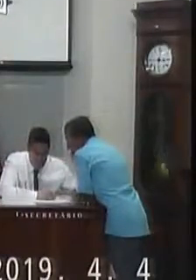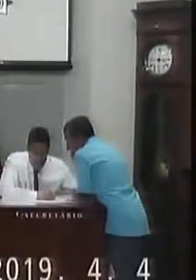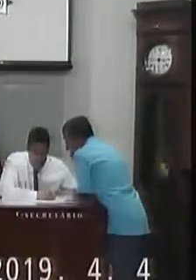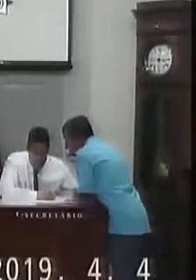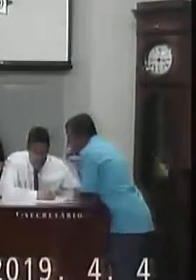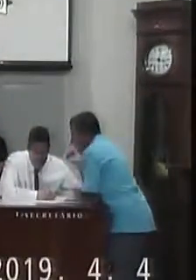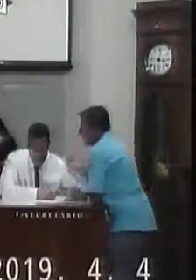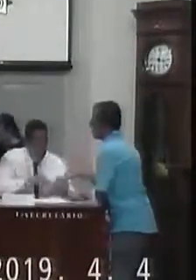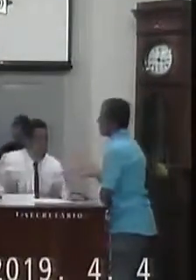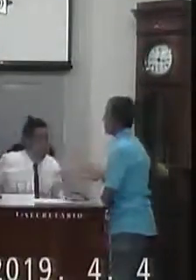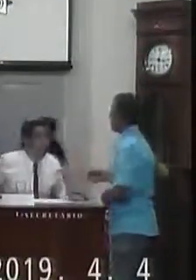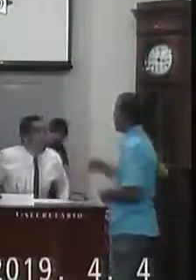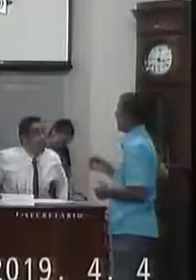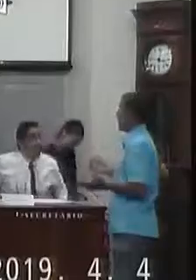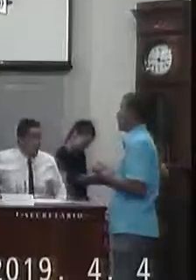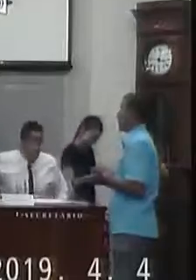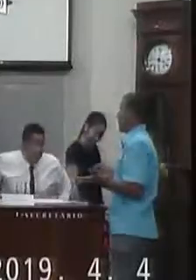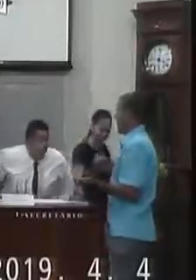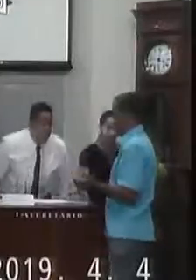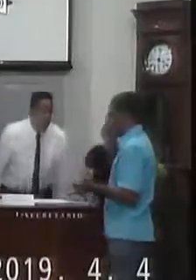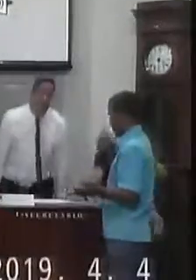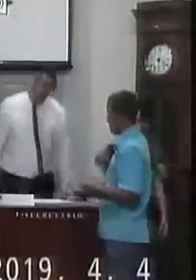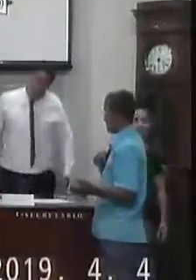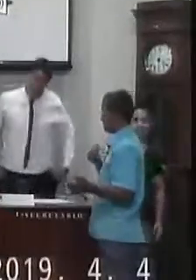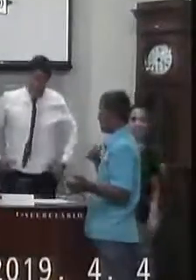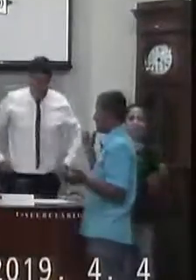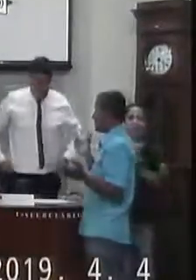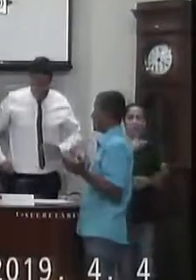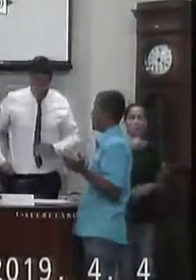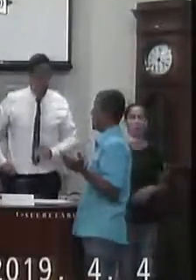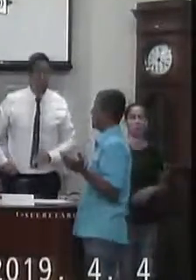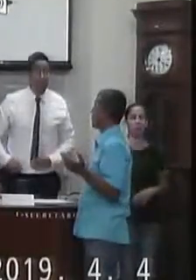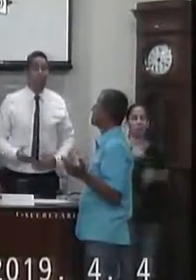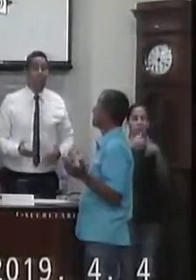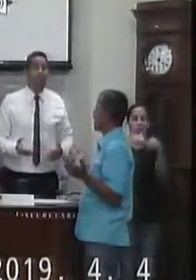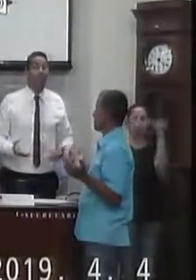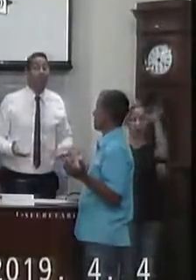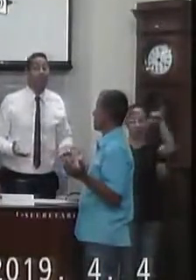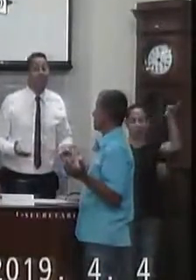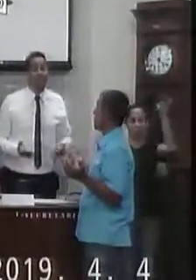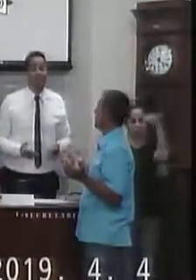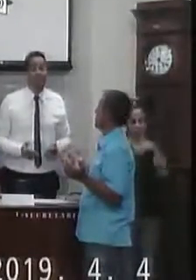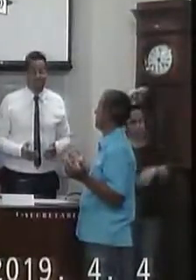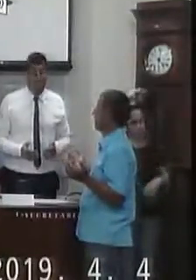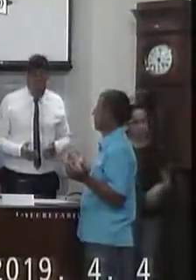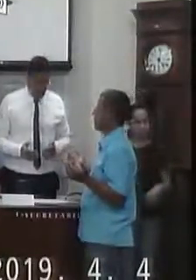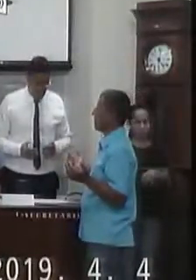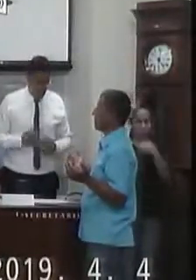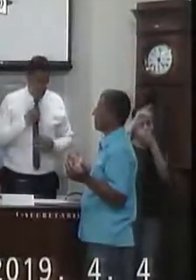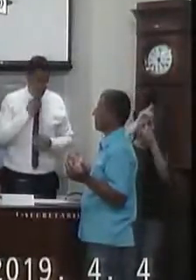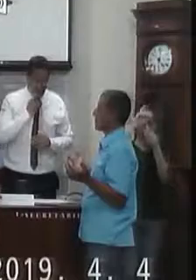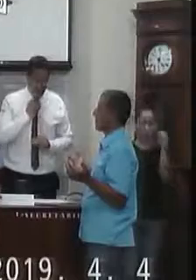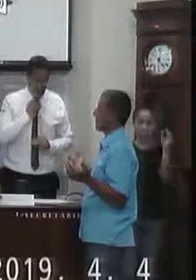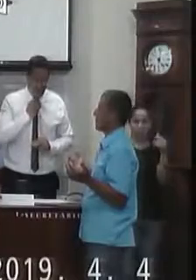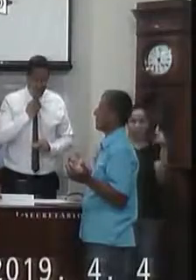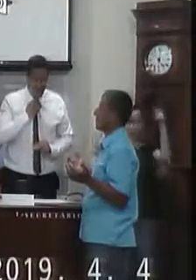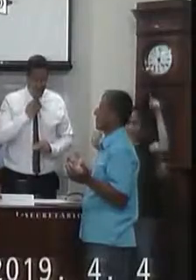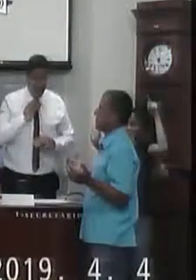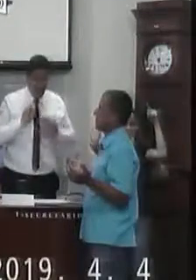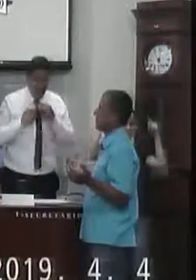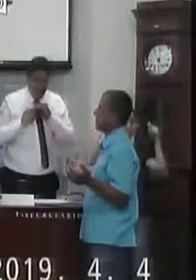Nosso. Pai nosso, que está no céu, santificado seja o vosso nome, venha a nós o vosso